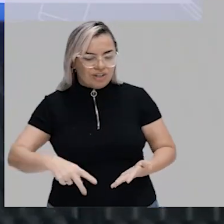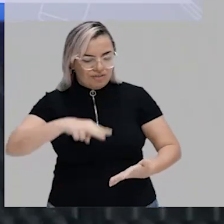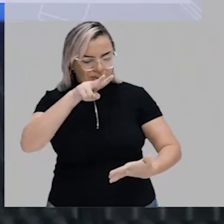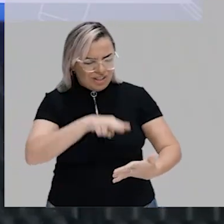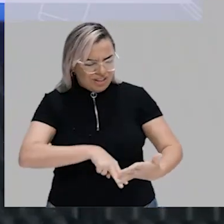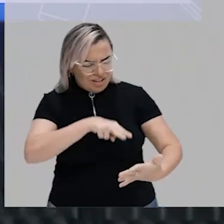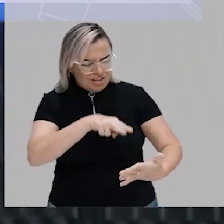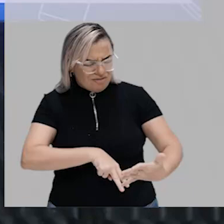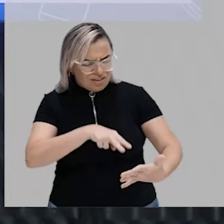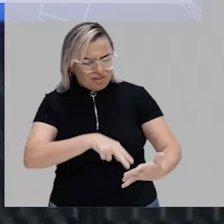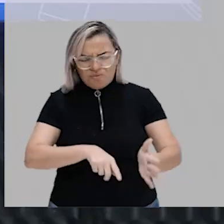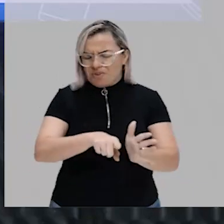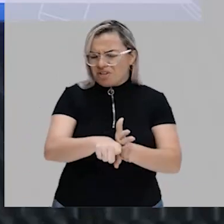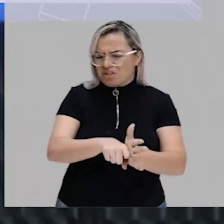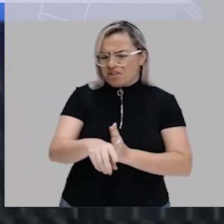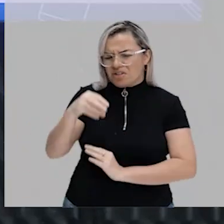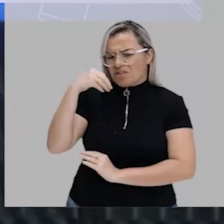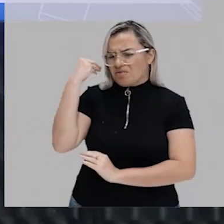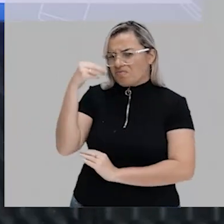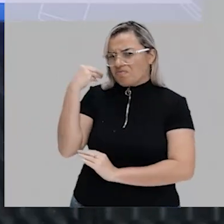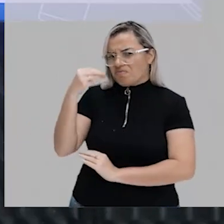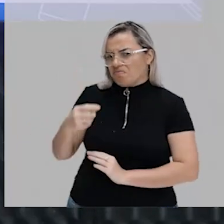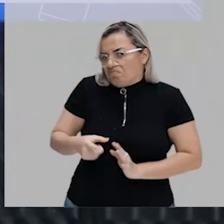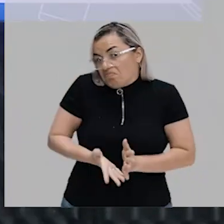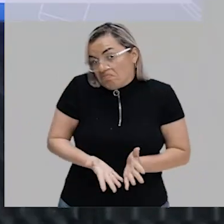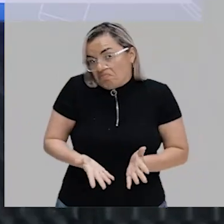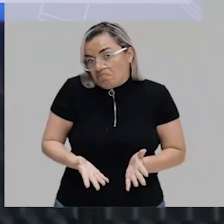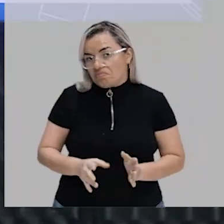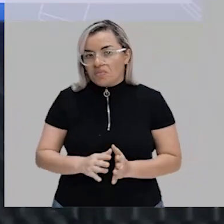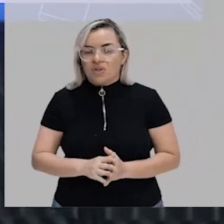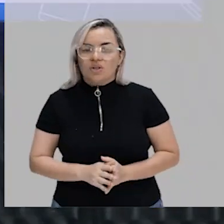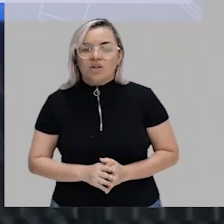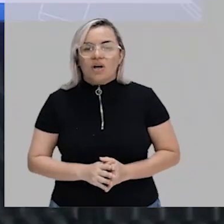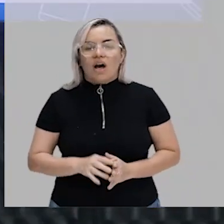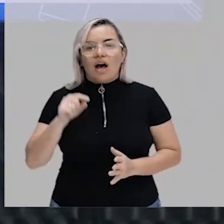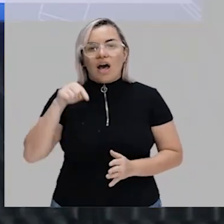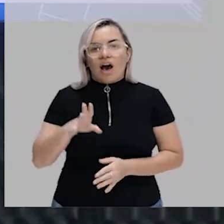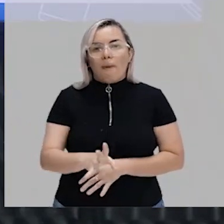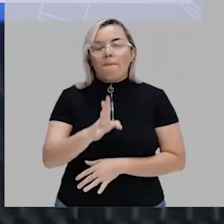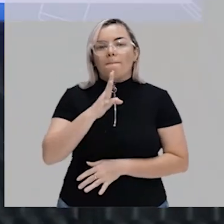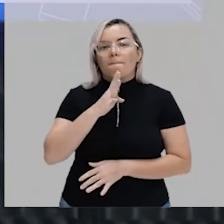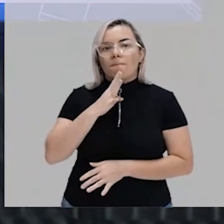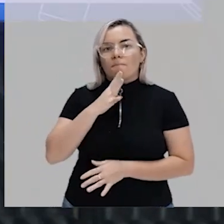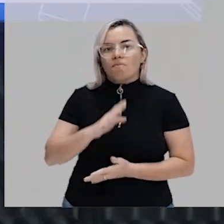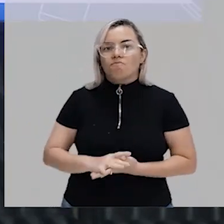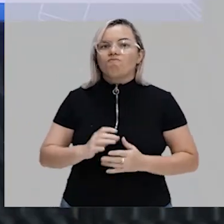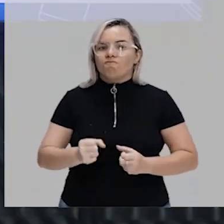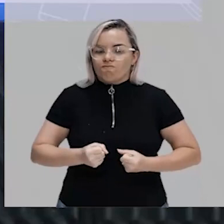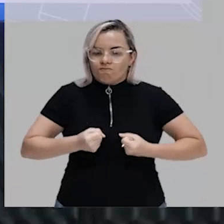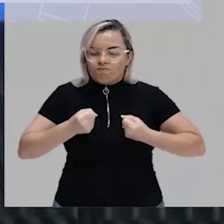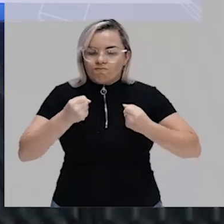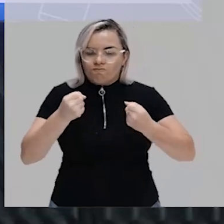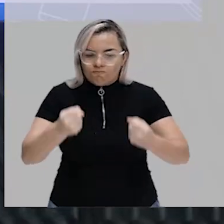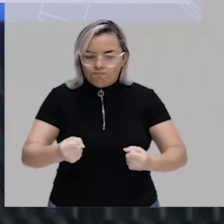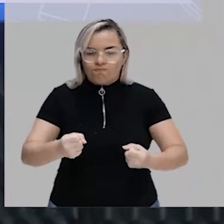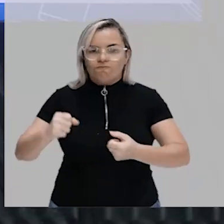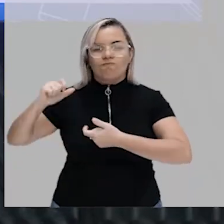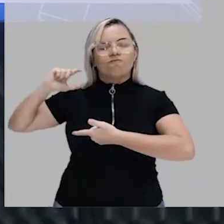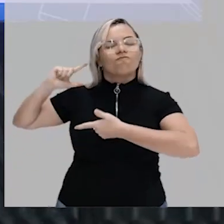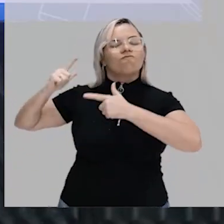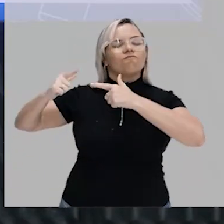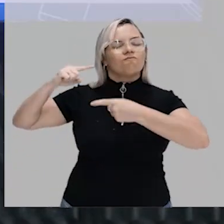demonstrações daquilo que está sendo dito. É um tipo de conhecimento que se consolida pela tradição e que vai